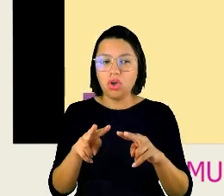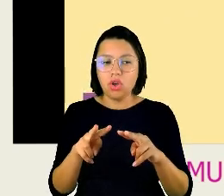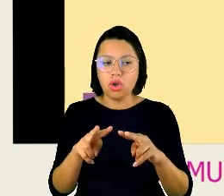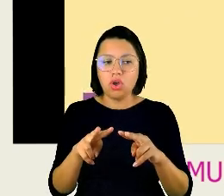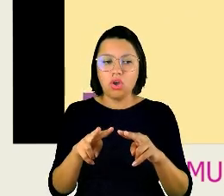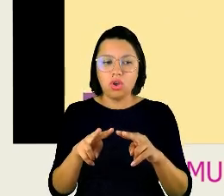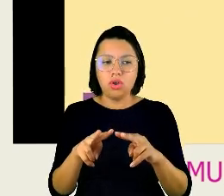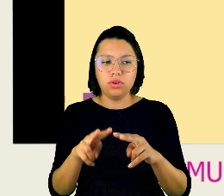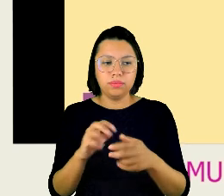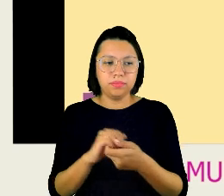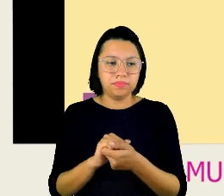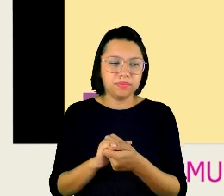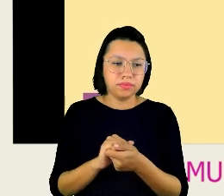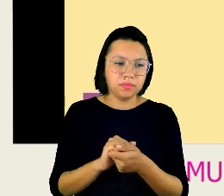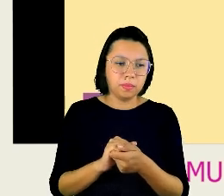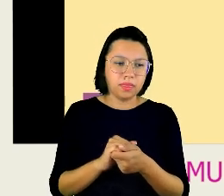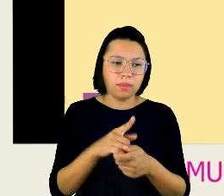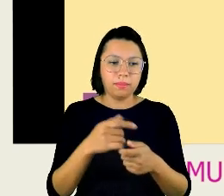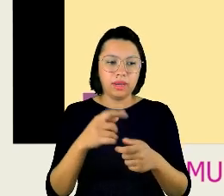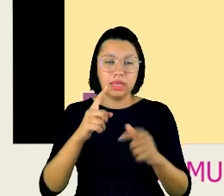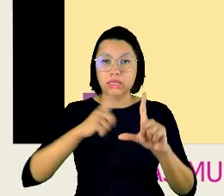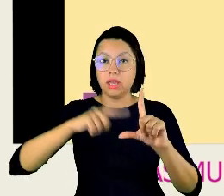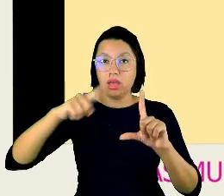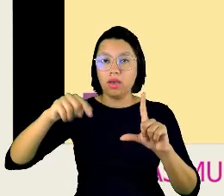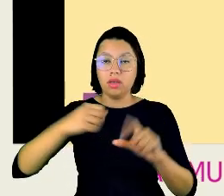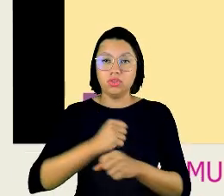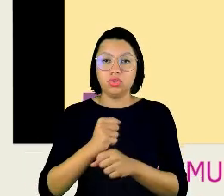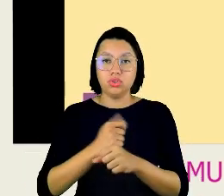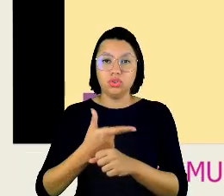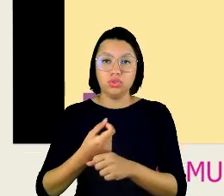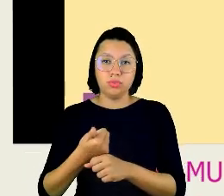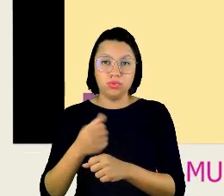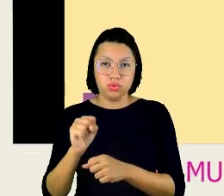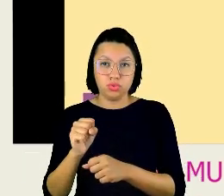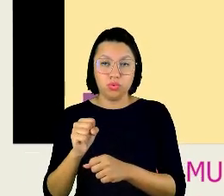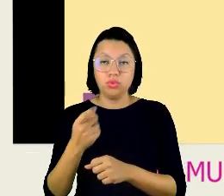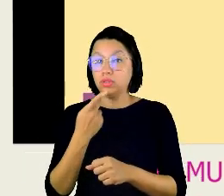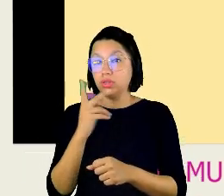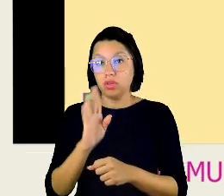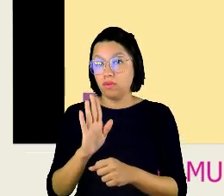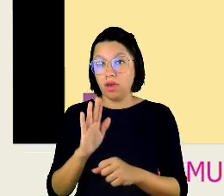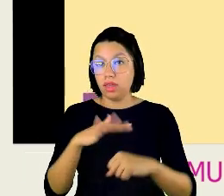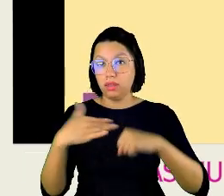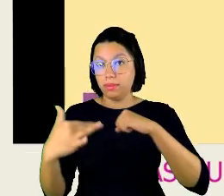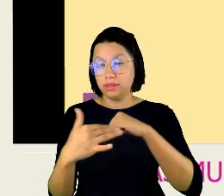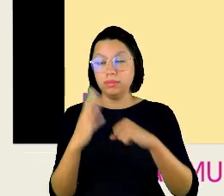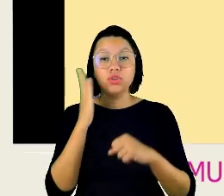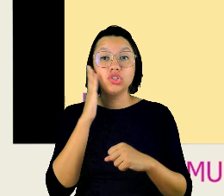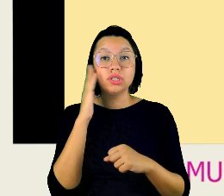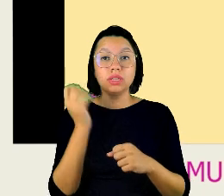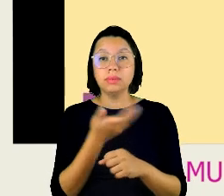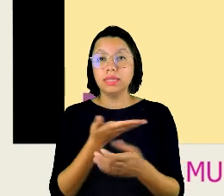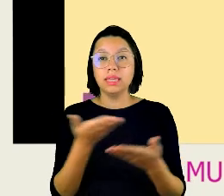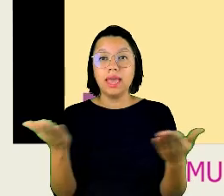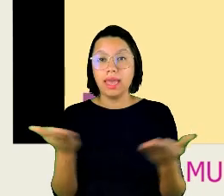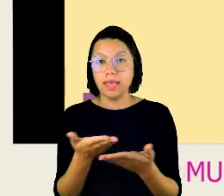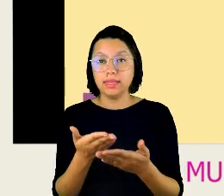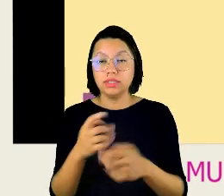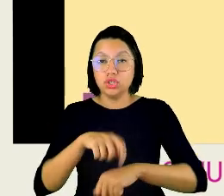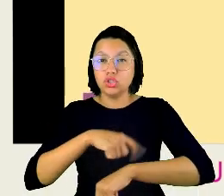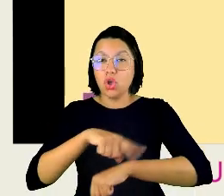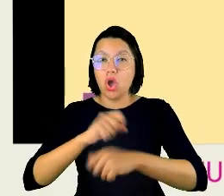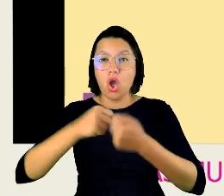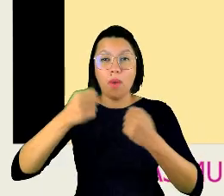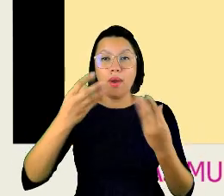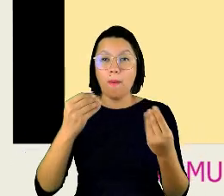enfim, para essa PNAD aqui de 2018, isso sem contar a pandemia, né, então a gente sabe que essas horas aumentaram muito